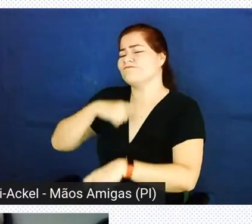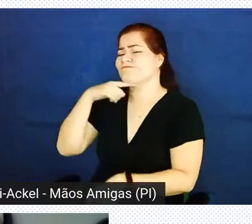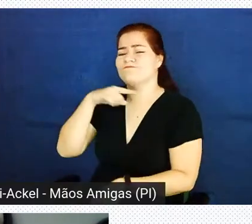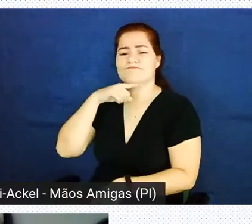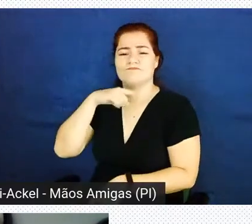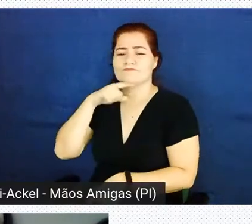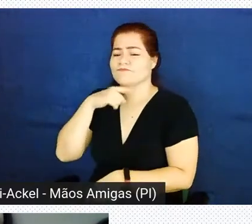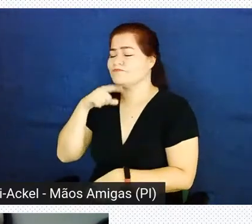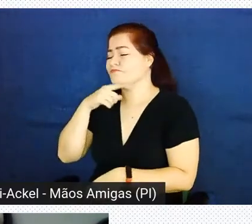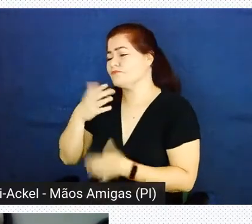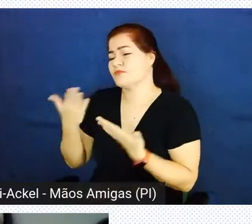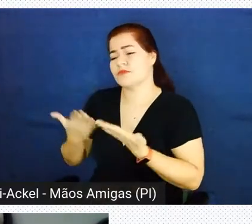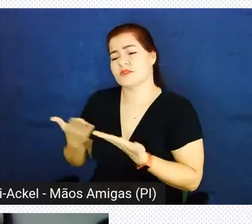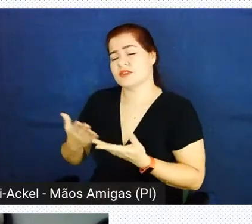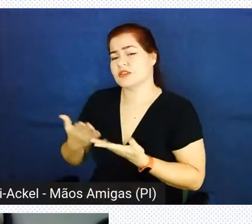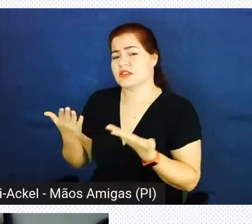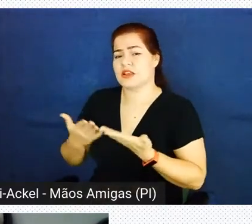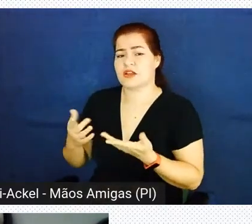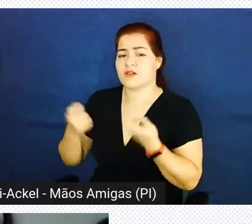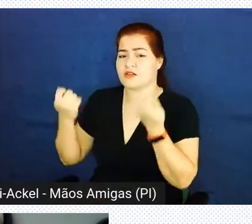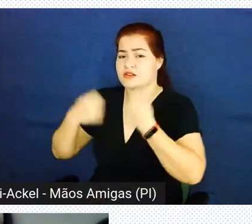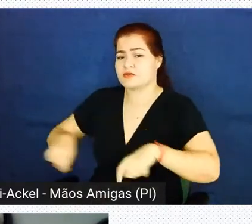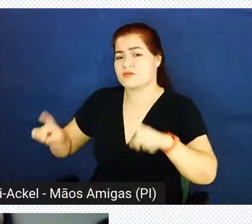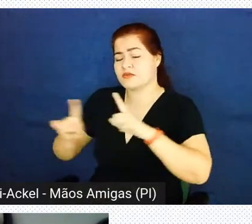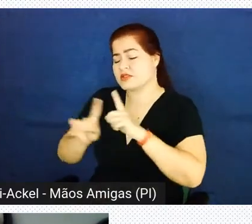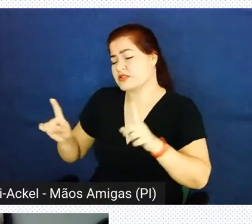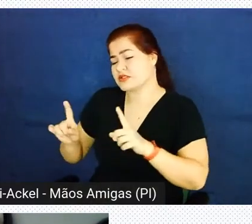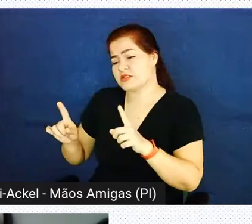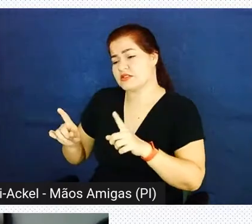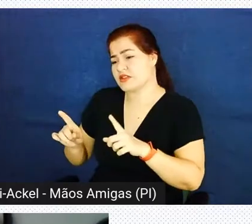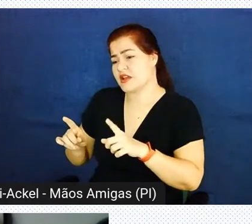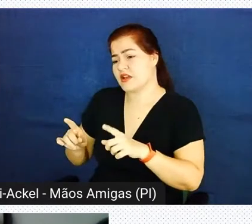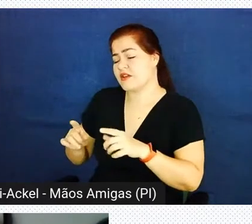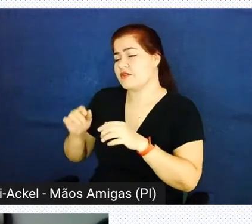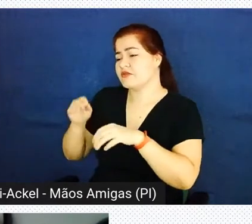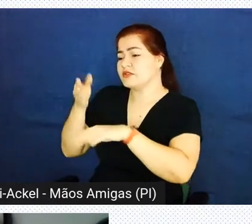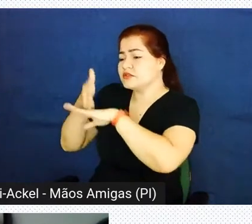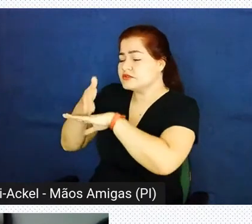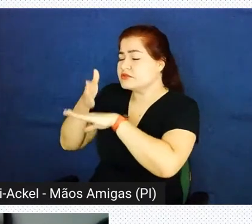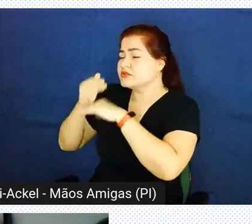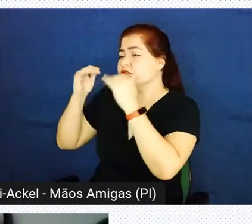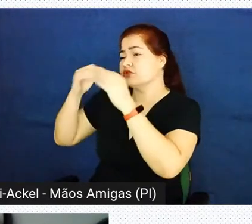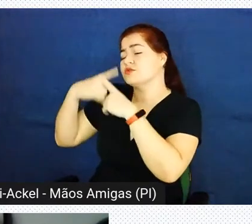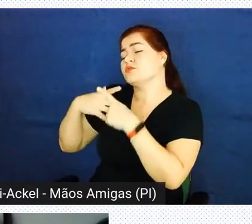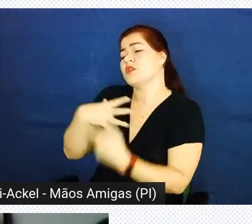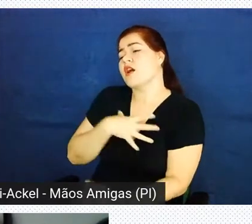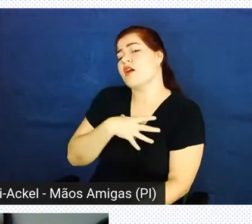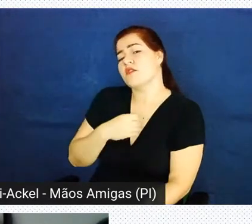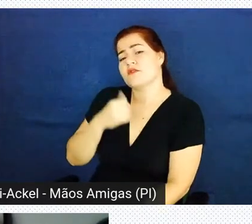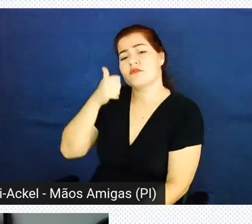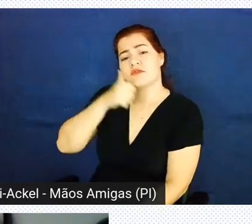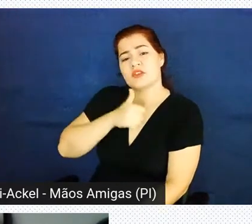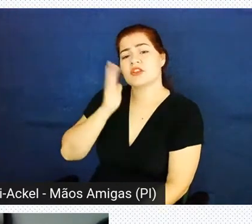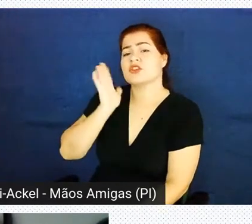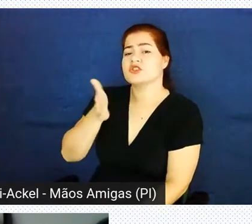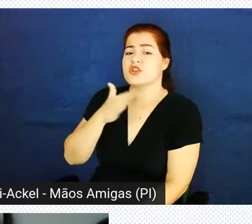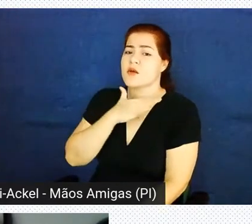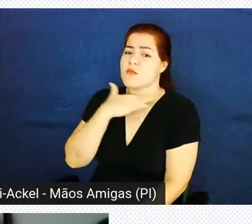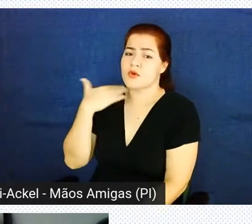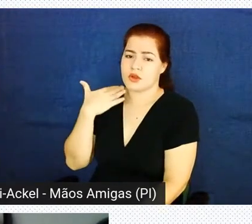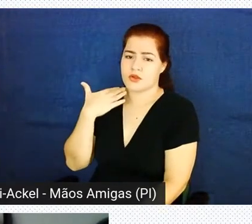adiantava, não necessitava mais incomodar o mestre, porque a sua filha já tinha